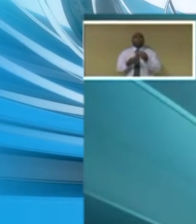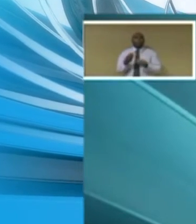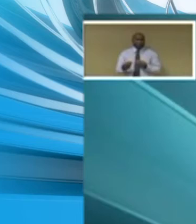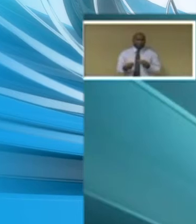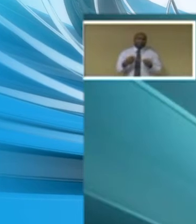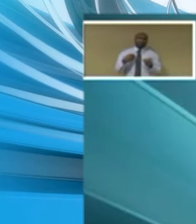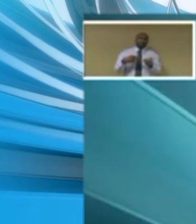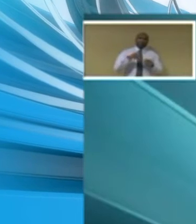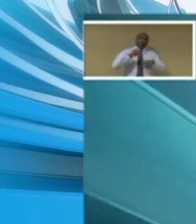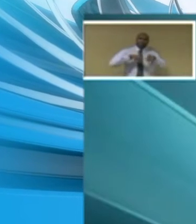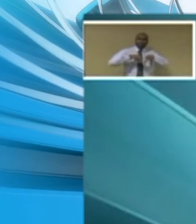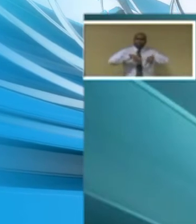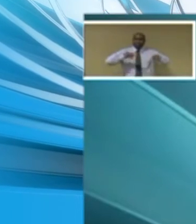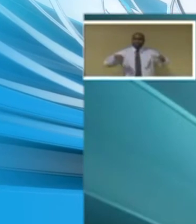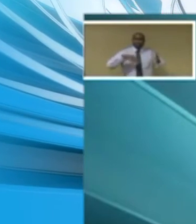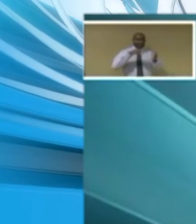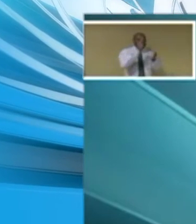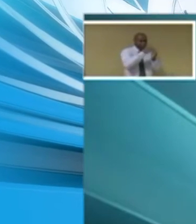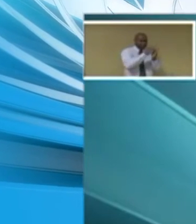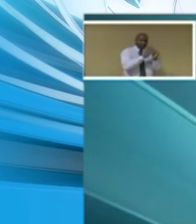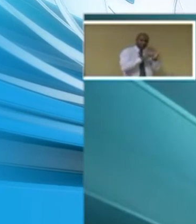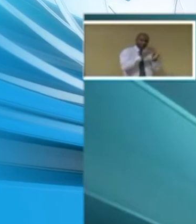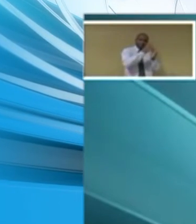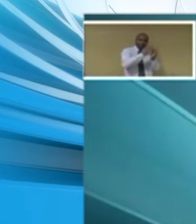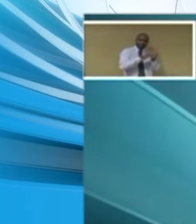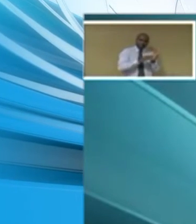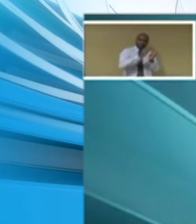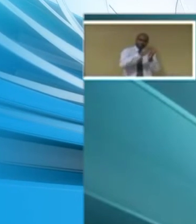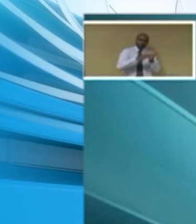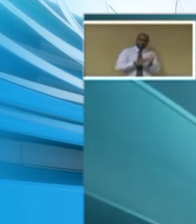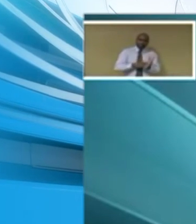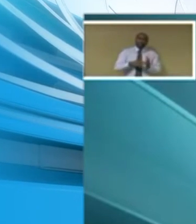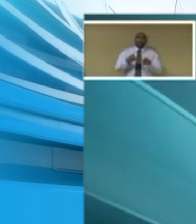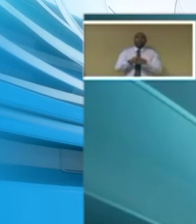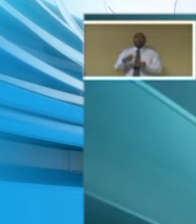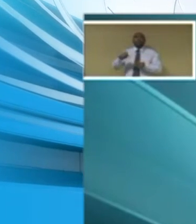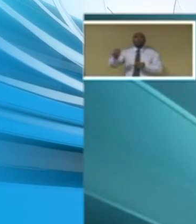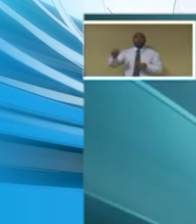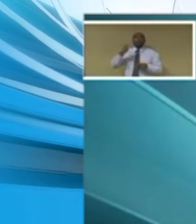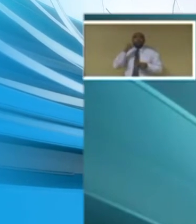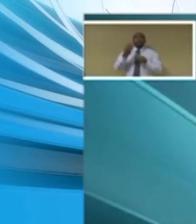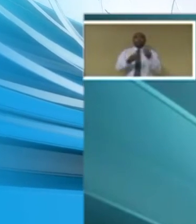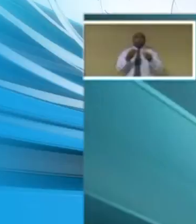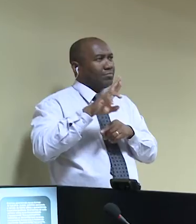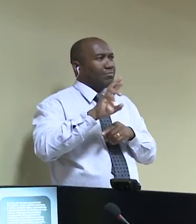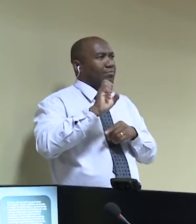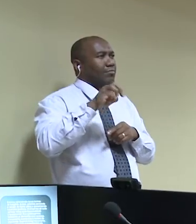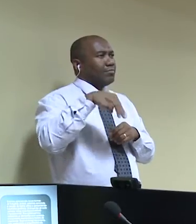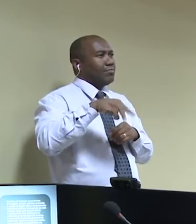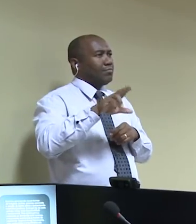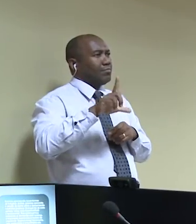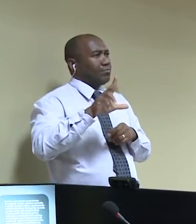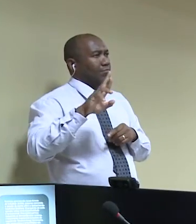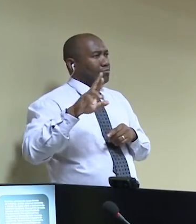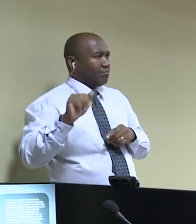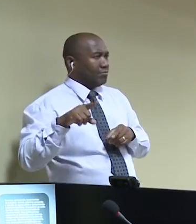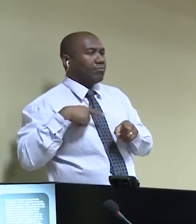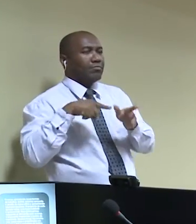de materiais e serviços elaborado pelo TCMT, com vistas à padronização das aquisições. Já